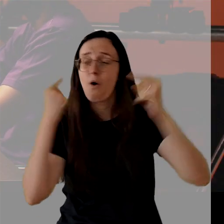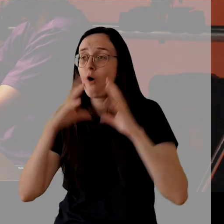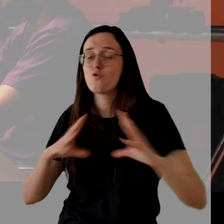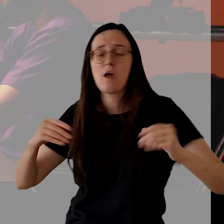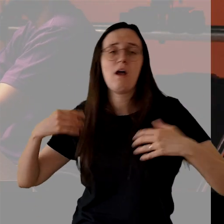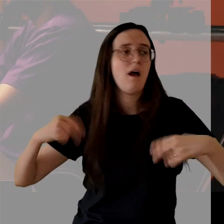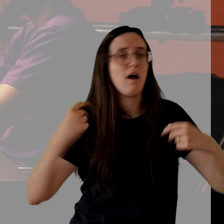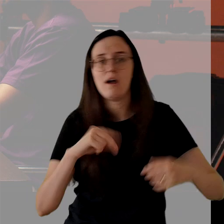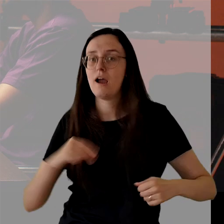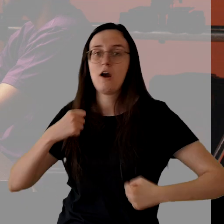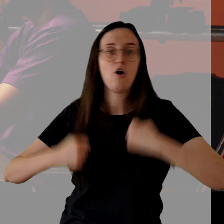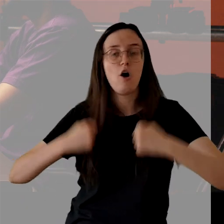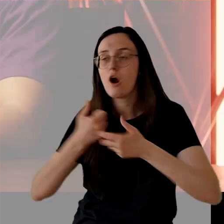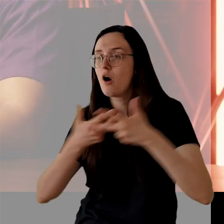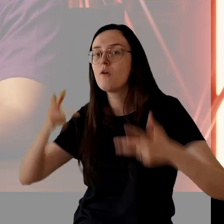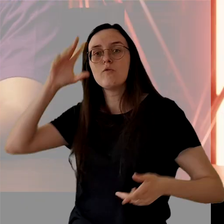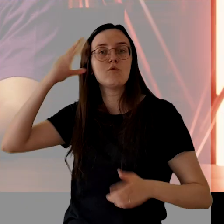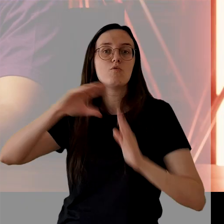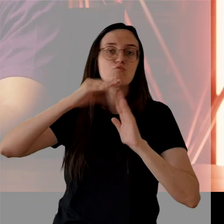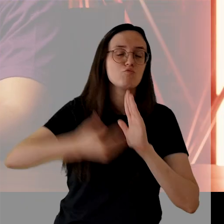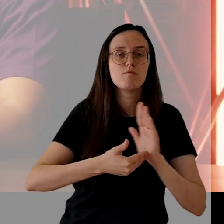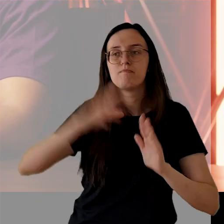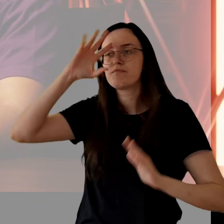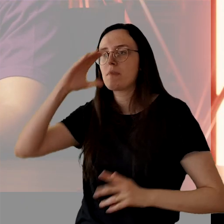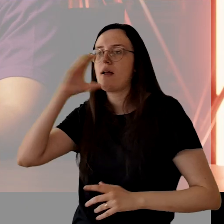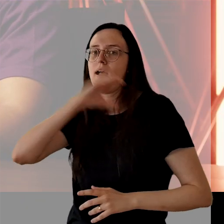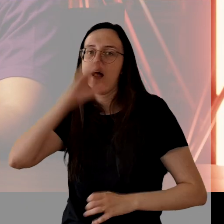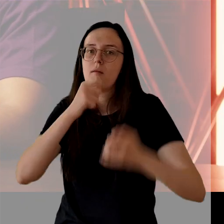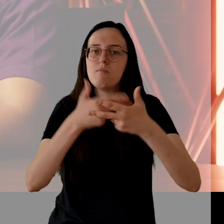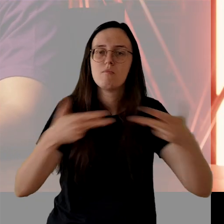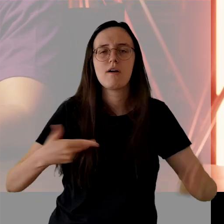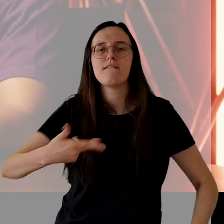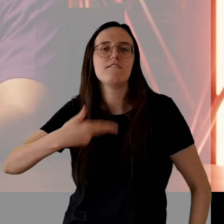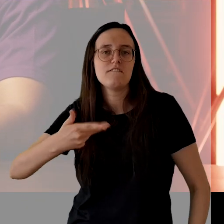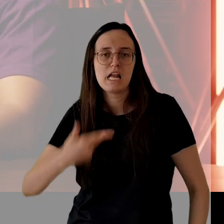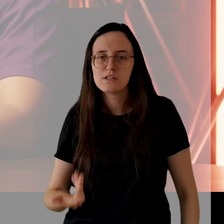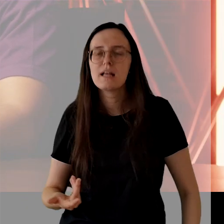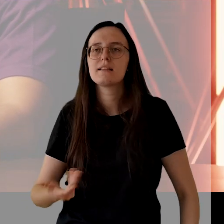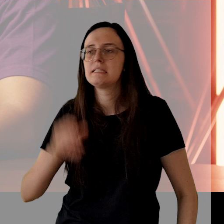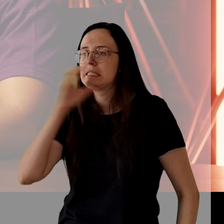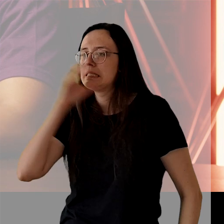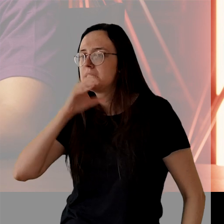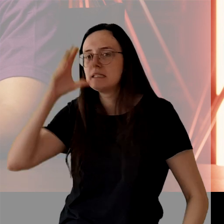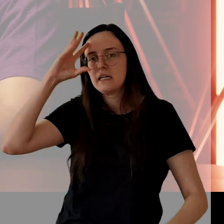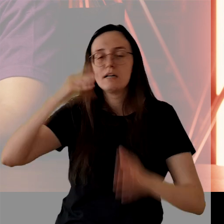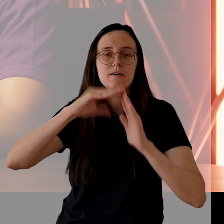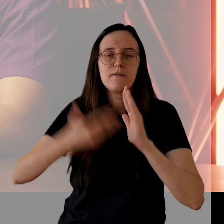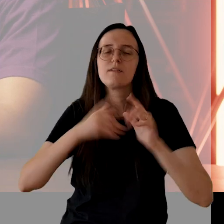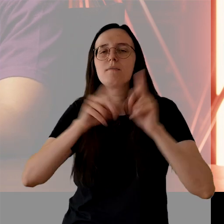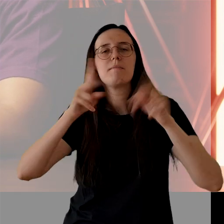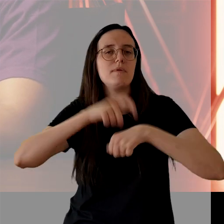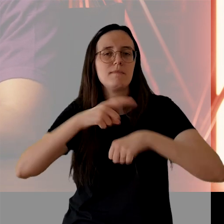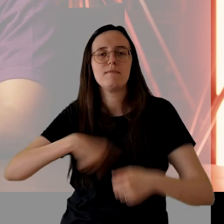atrás do seu, de resolver com eficiência, com velocidade, as suas questões. Mas, ao mesmo tempo, a gente tem